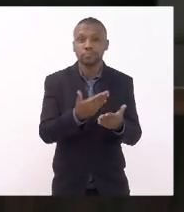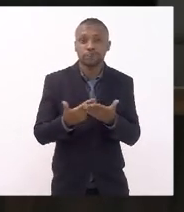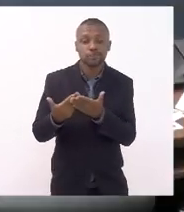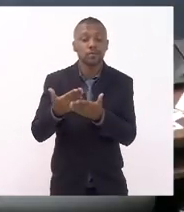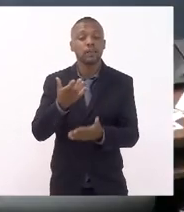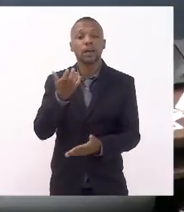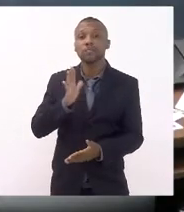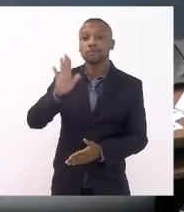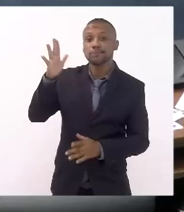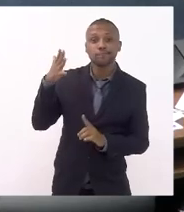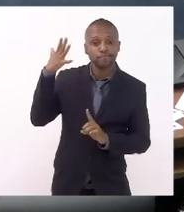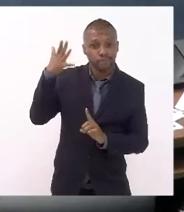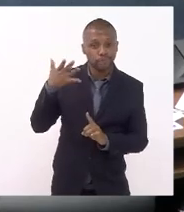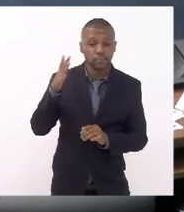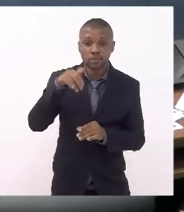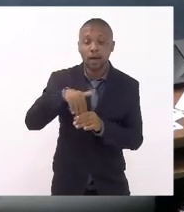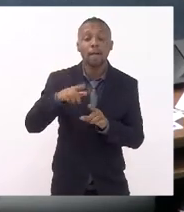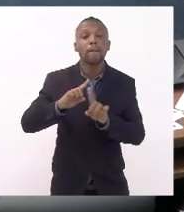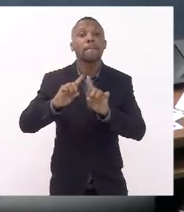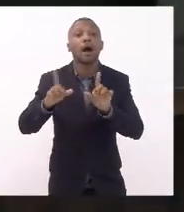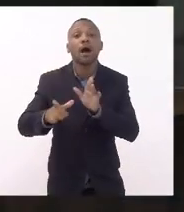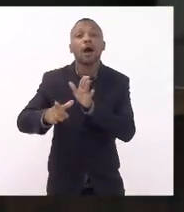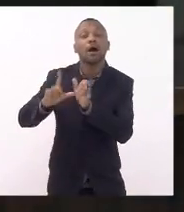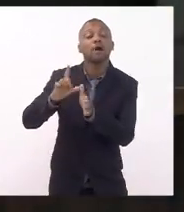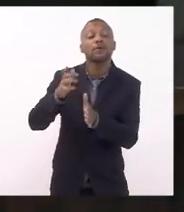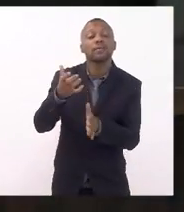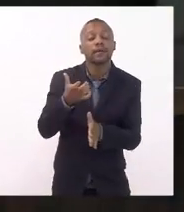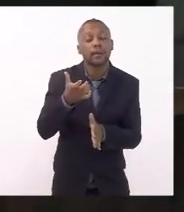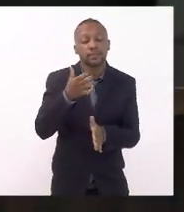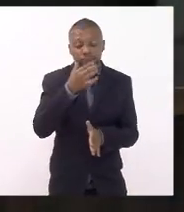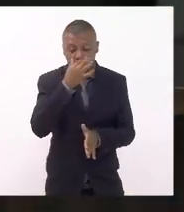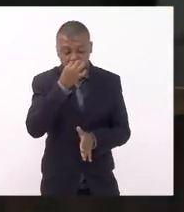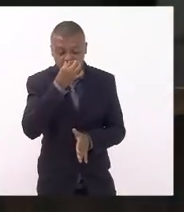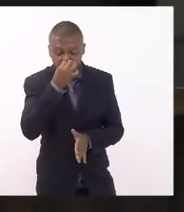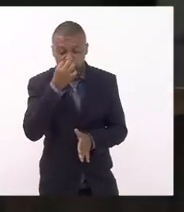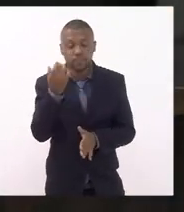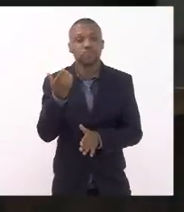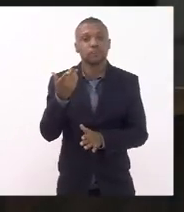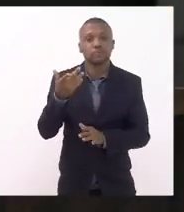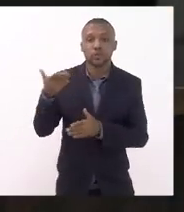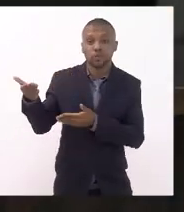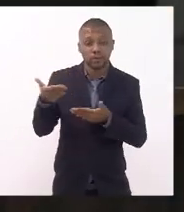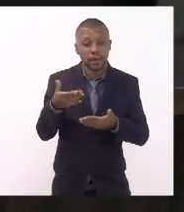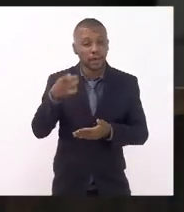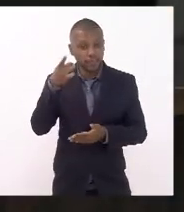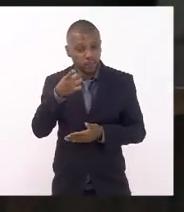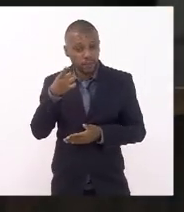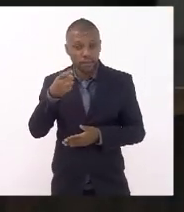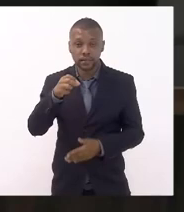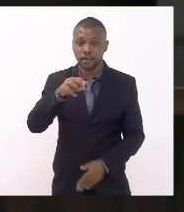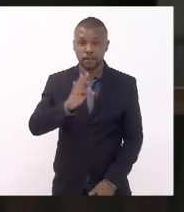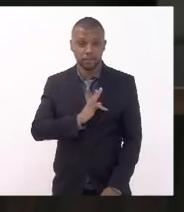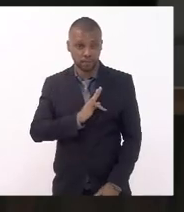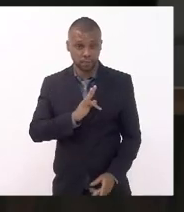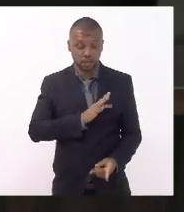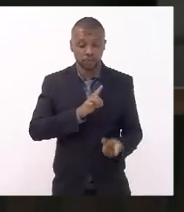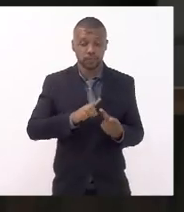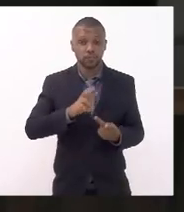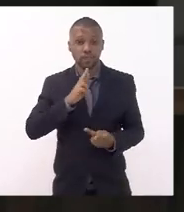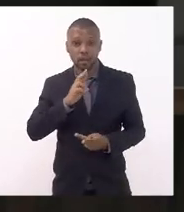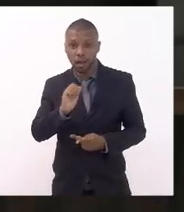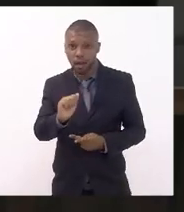Declaração de voto, senhor. Antes, porém, quero chamar a deputada Marta Rocha, deputado Rodrigo Amorim, para declarar